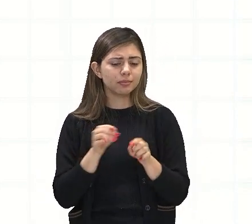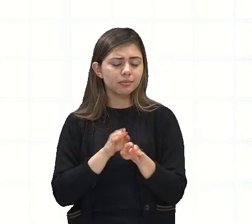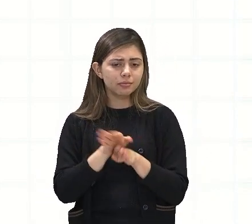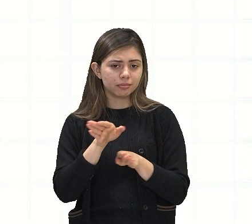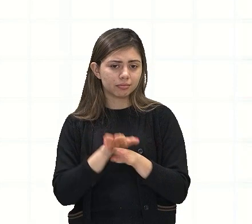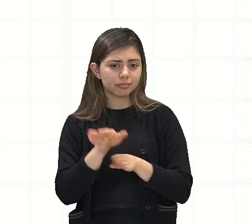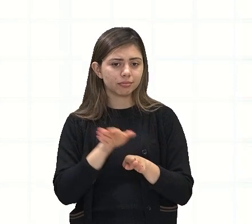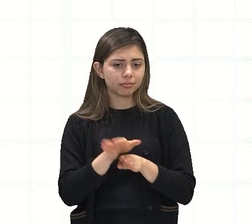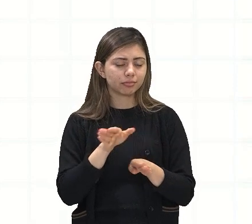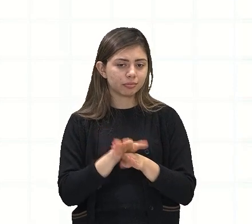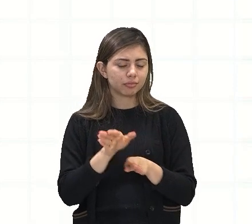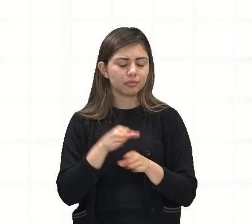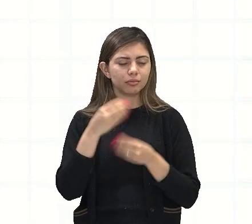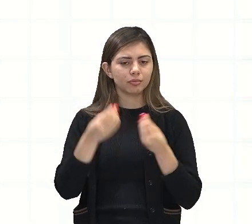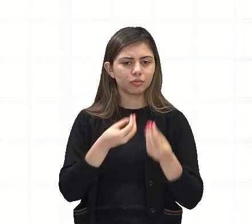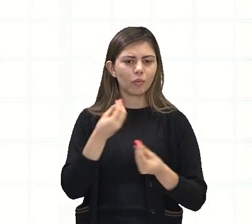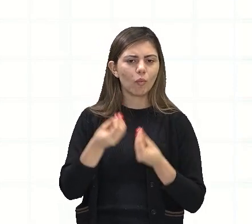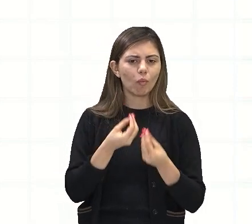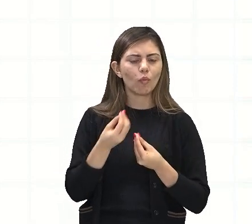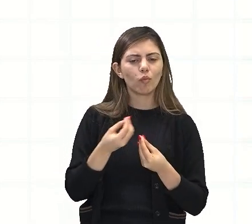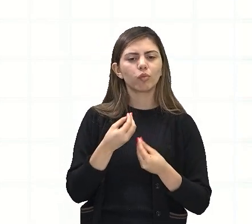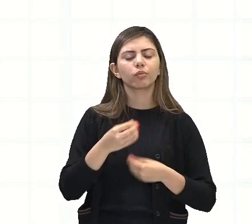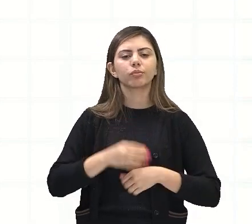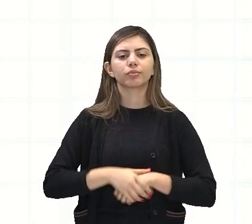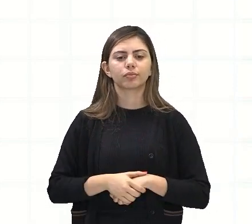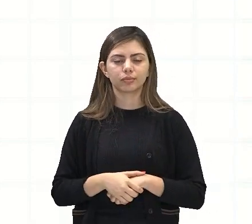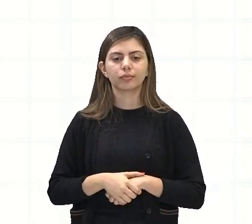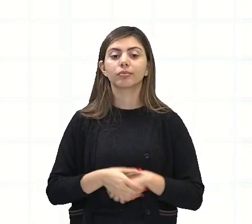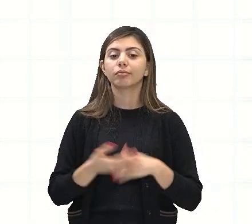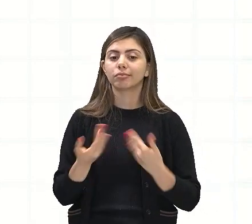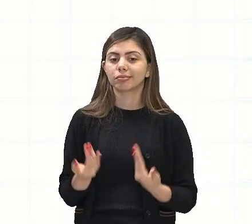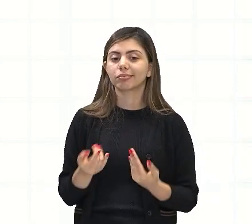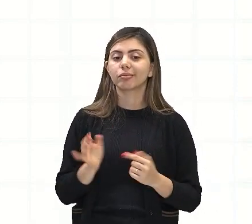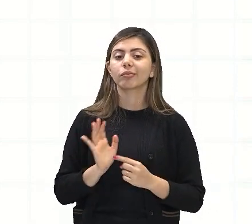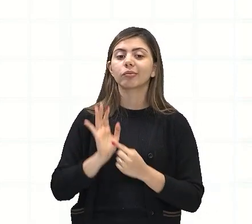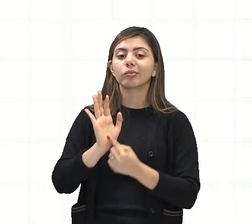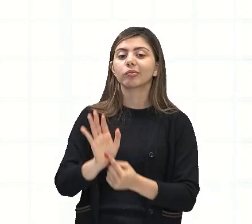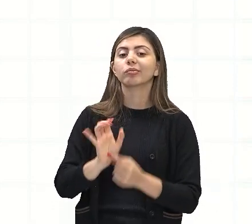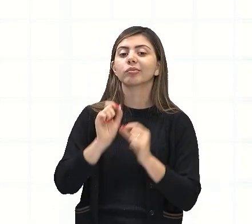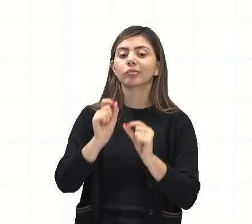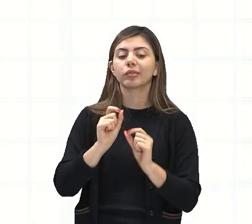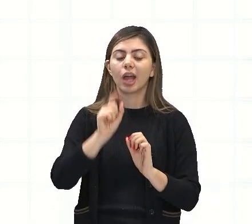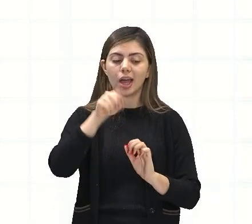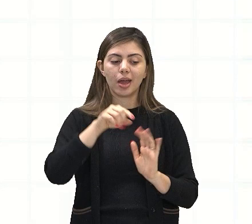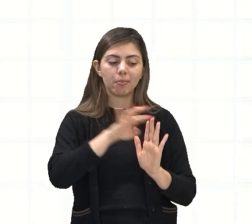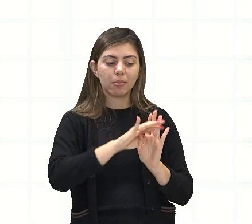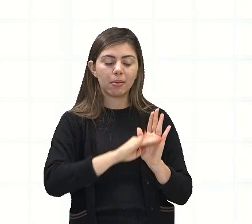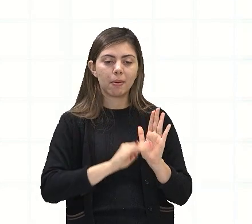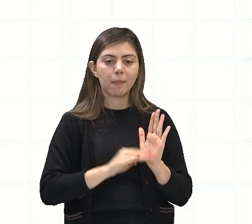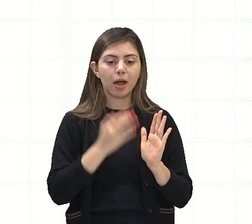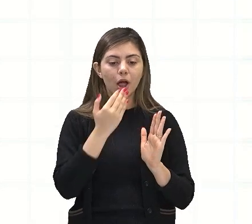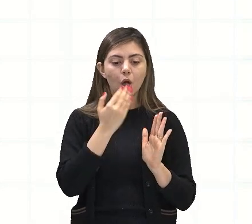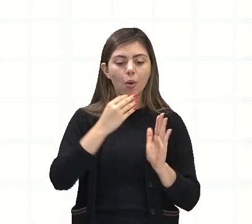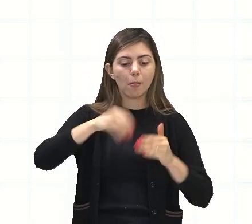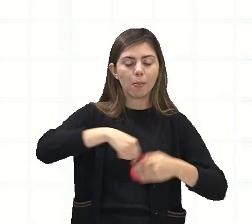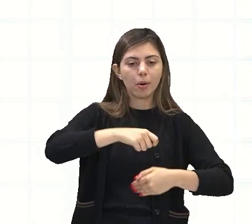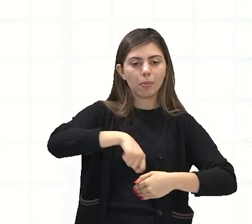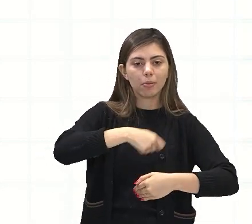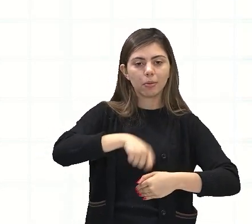tipologia textual instrutiva ou injuntiva, mostrando uma receita culinária e a receita é de